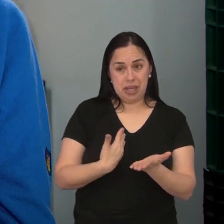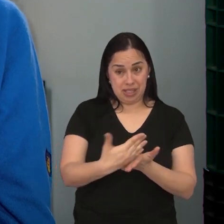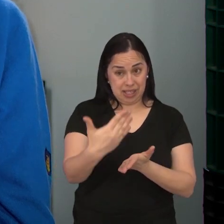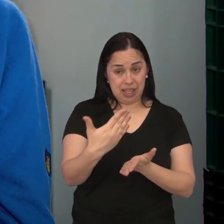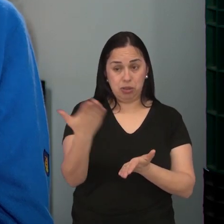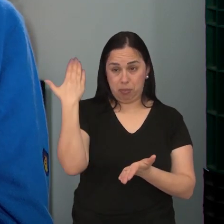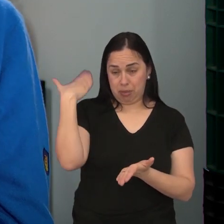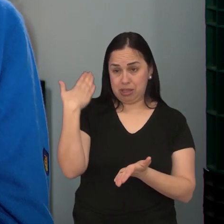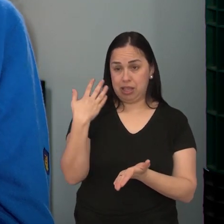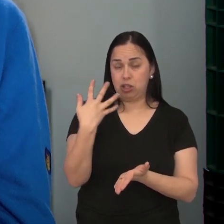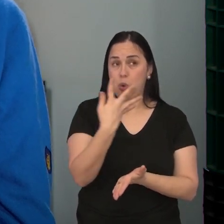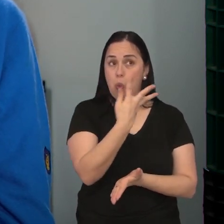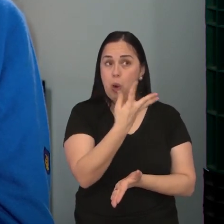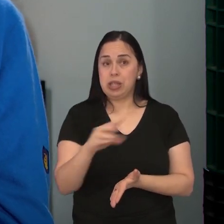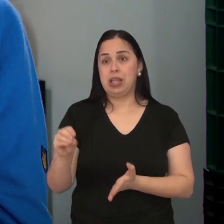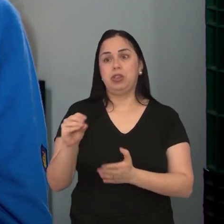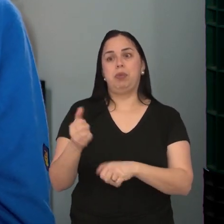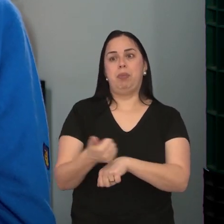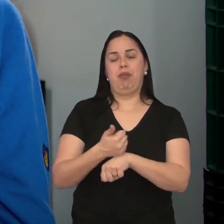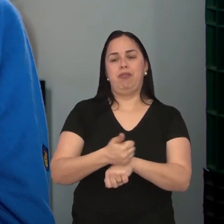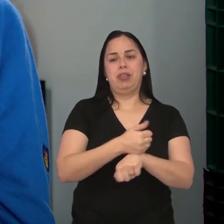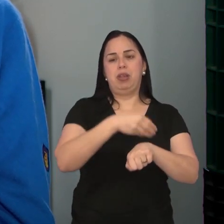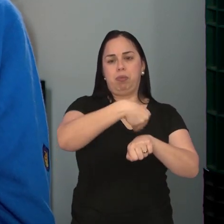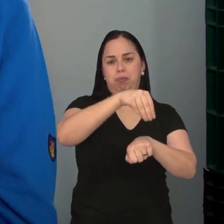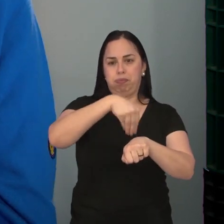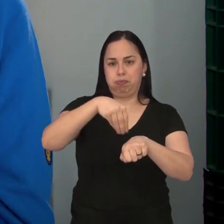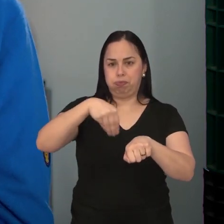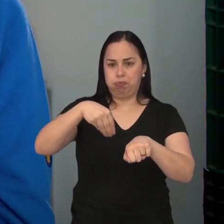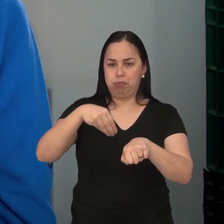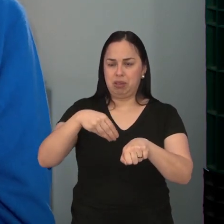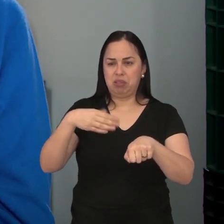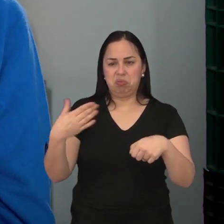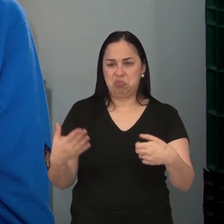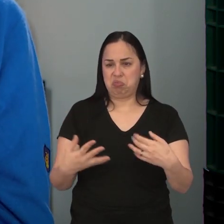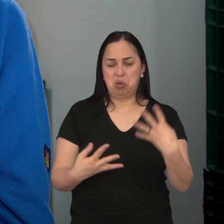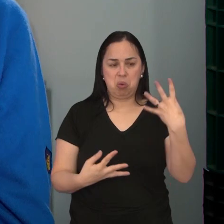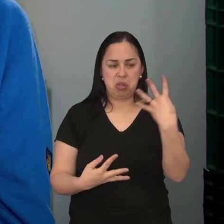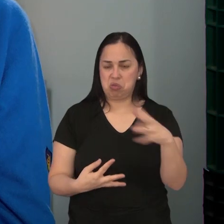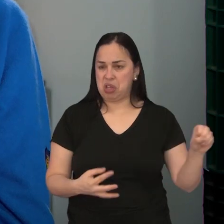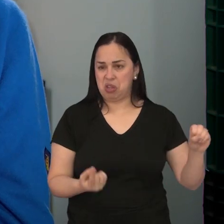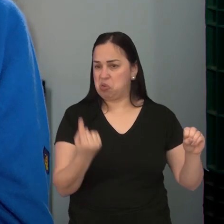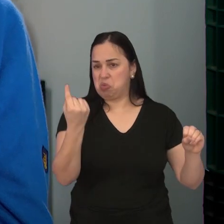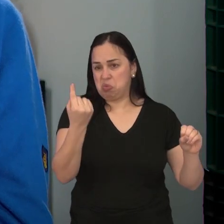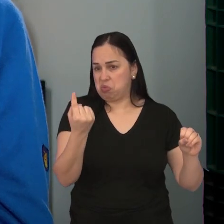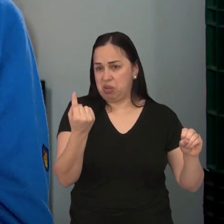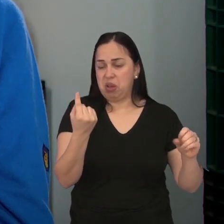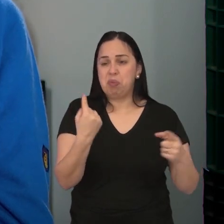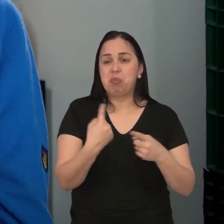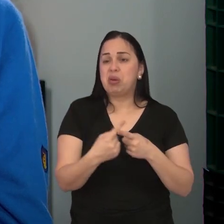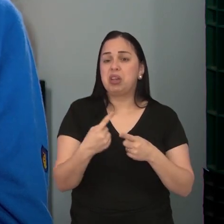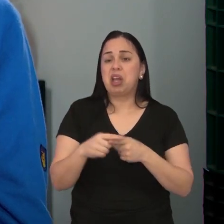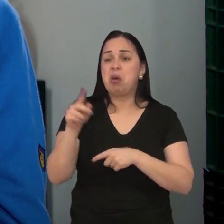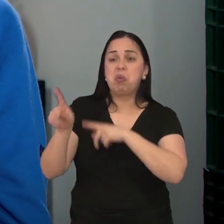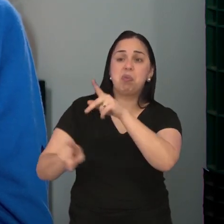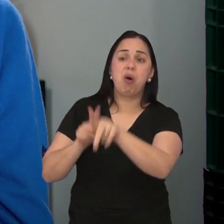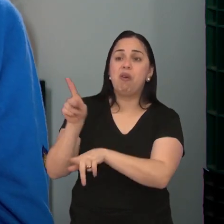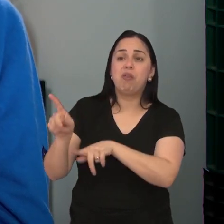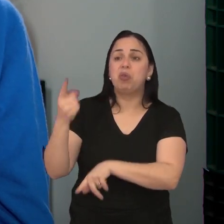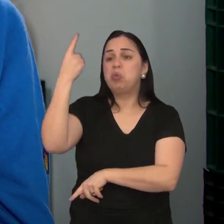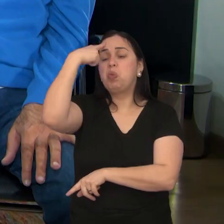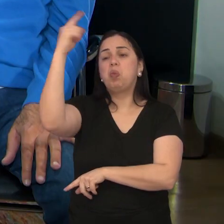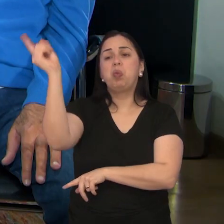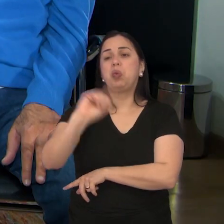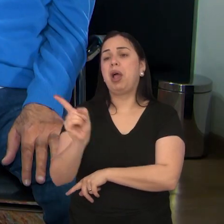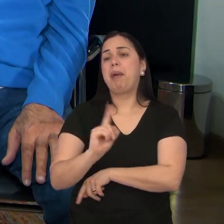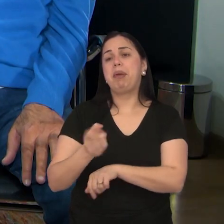tinham 400 arqueólogos no país, né? E isso era, tanto faz ter 400 como 1 como 2.000, porque a população em si